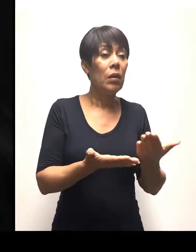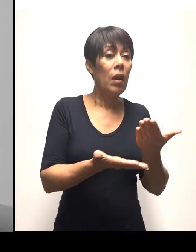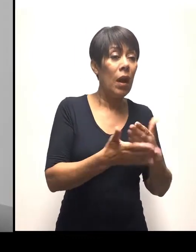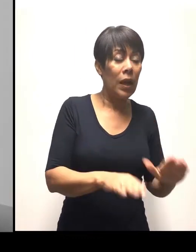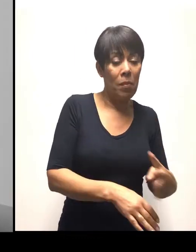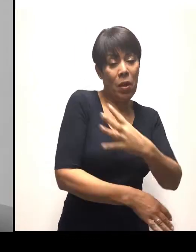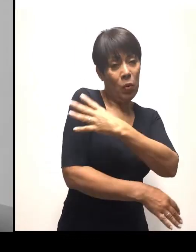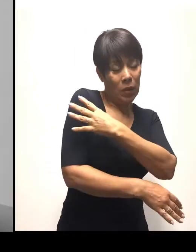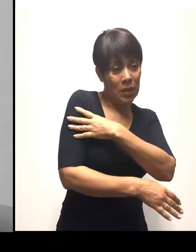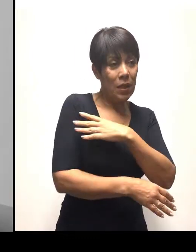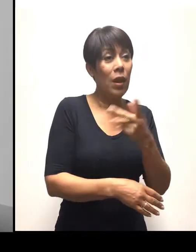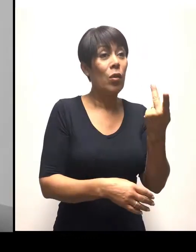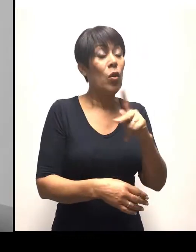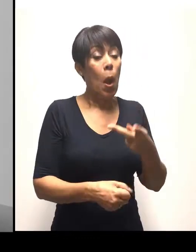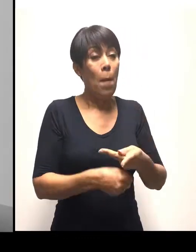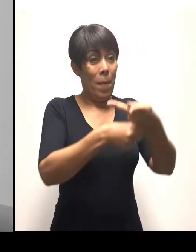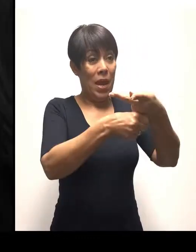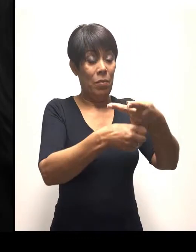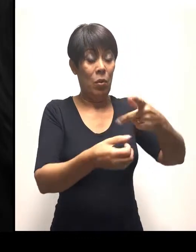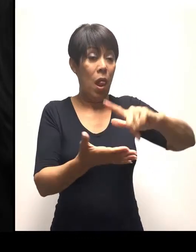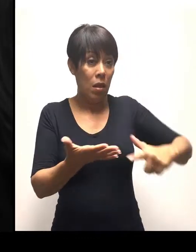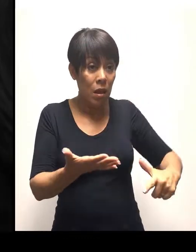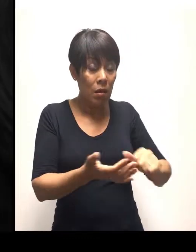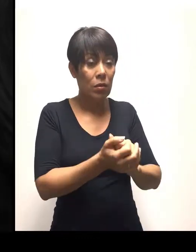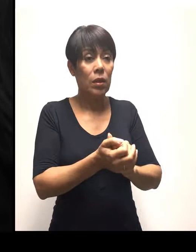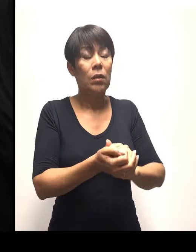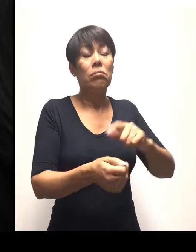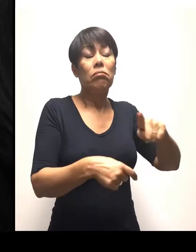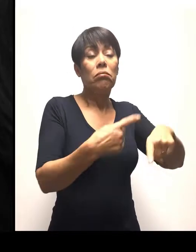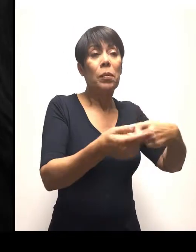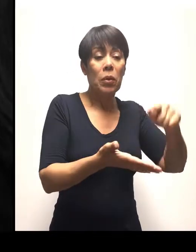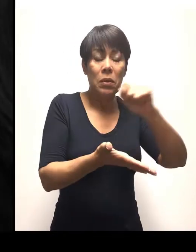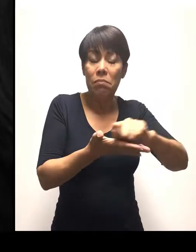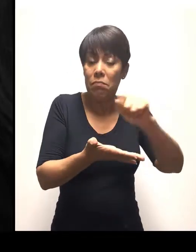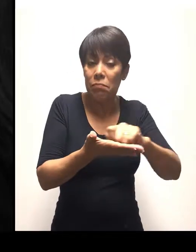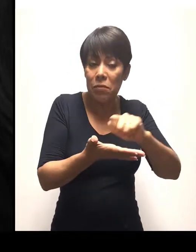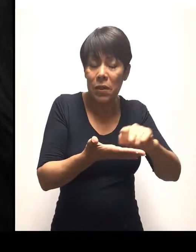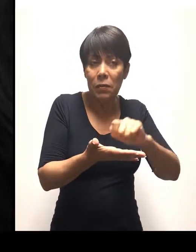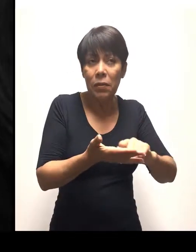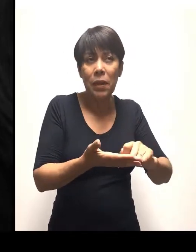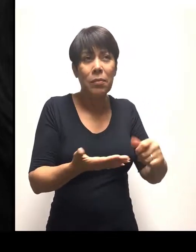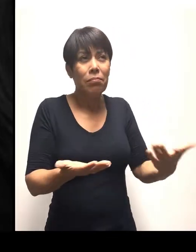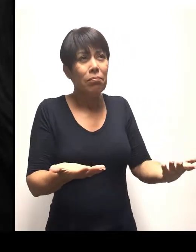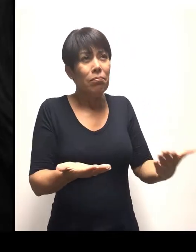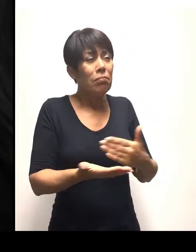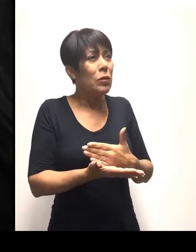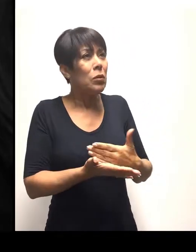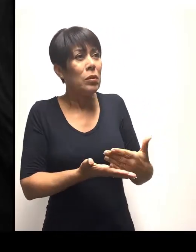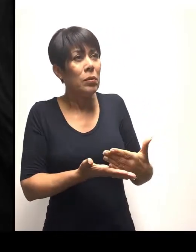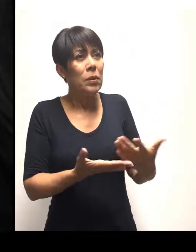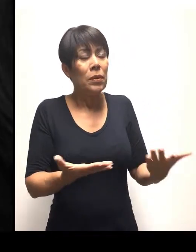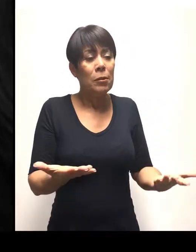ganhando um prêmio de literatura, né? E aí chegou num dado momento que a escrita ela me vem como